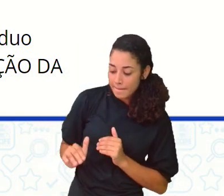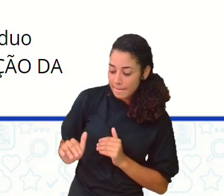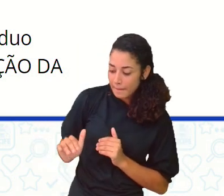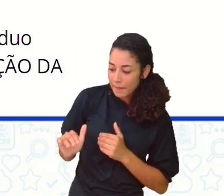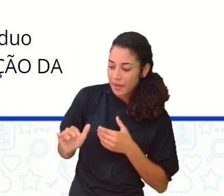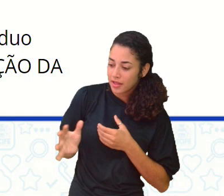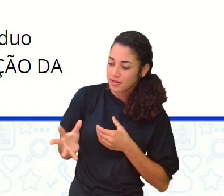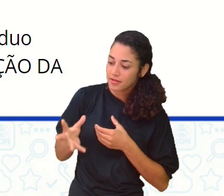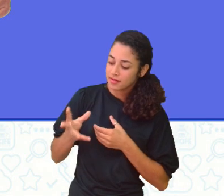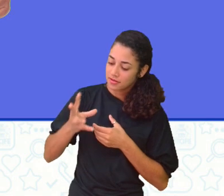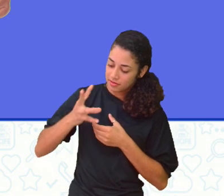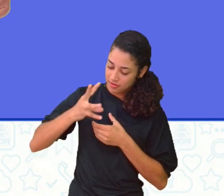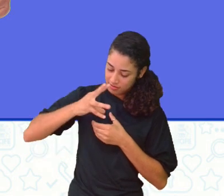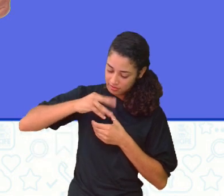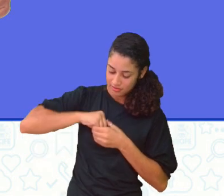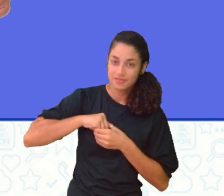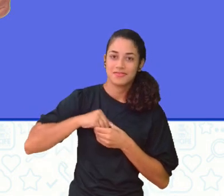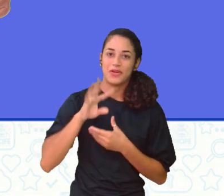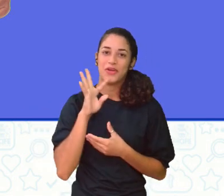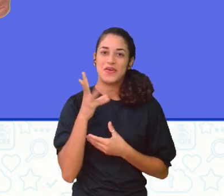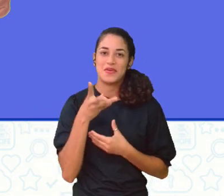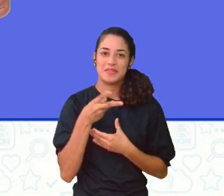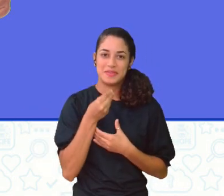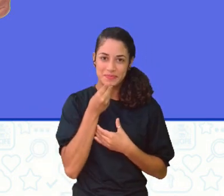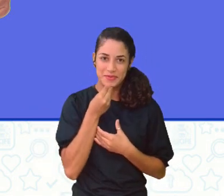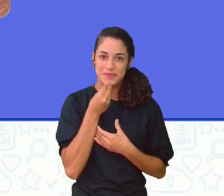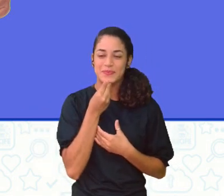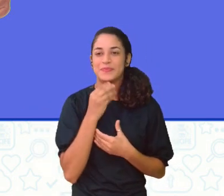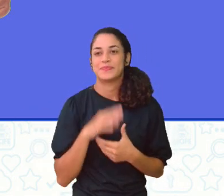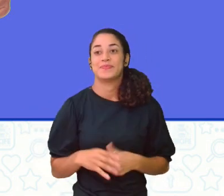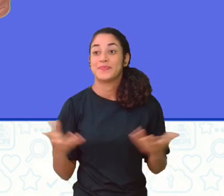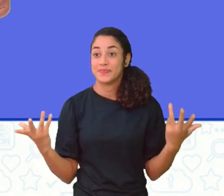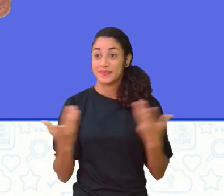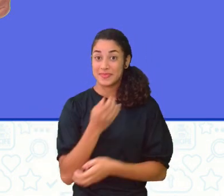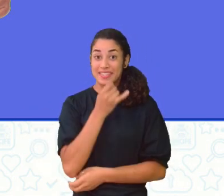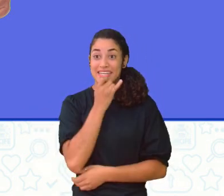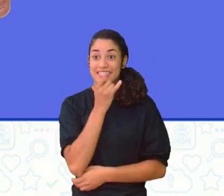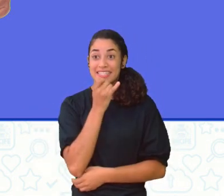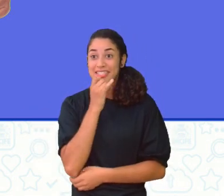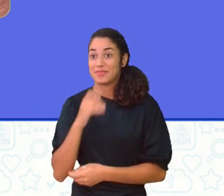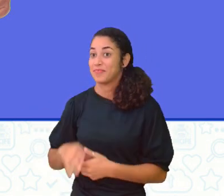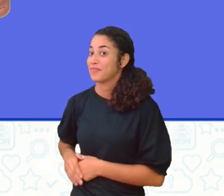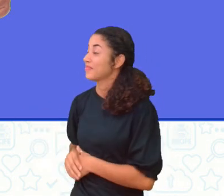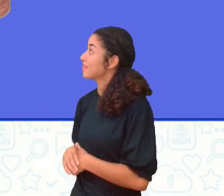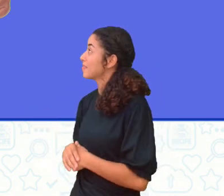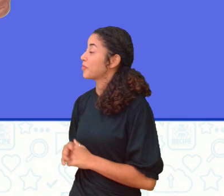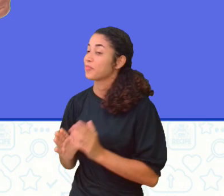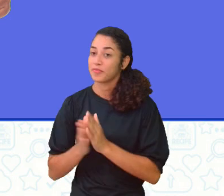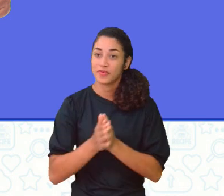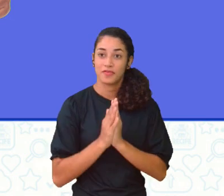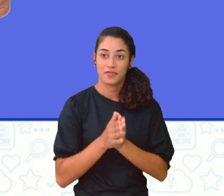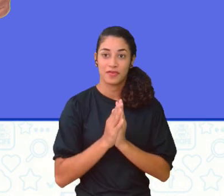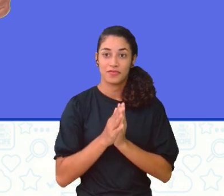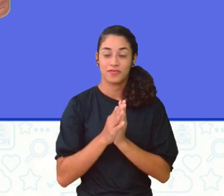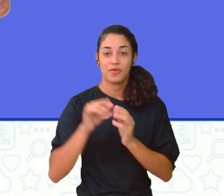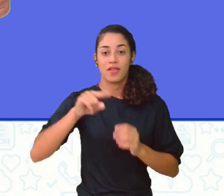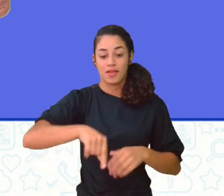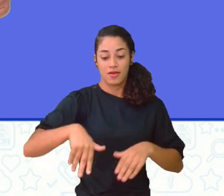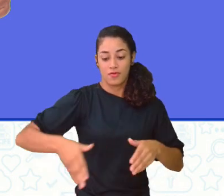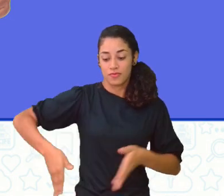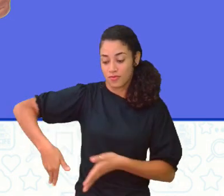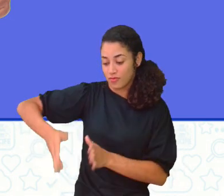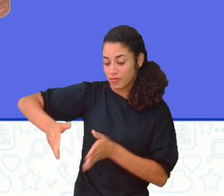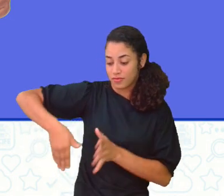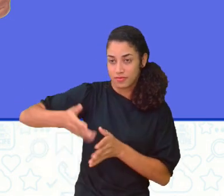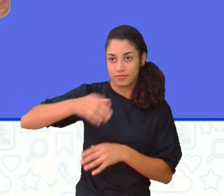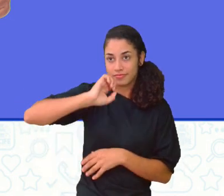língua, ok? Então, eu trouxe o exemplo aí, não é? Favor não deixar objetos no corredor. Justo.